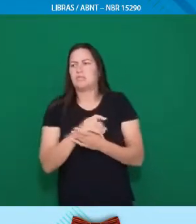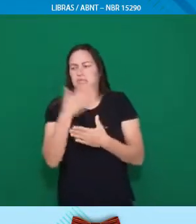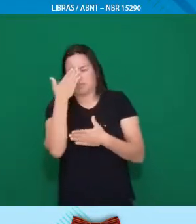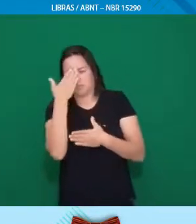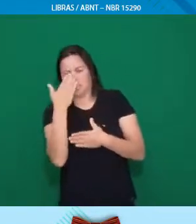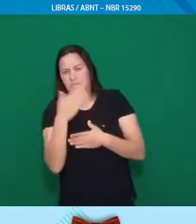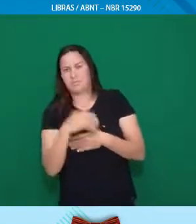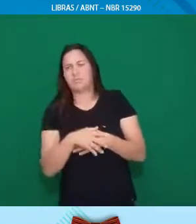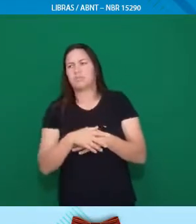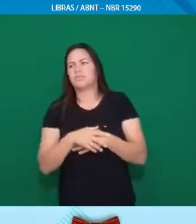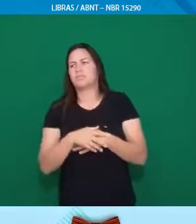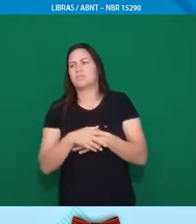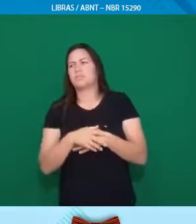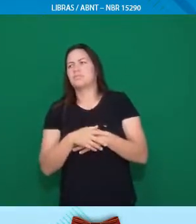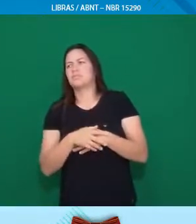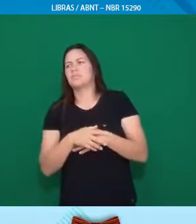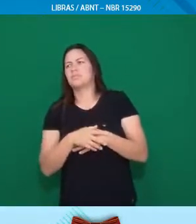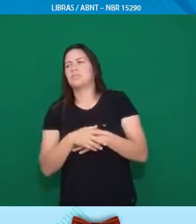gata